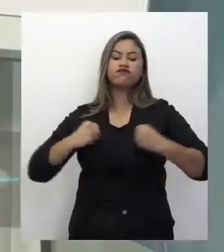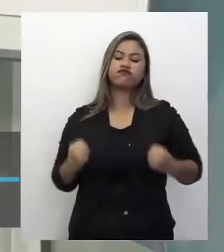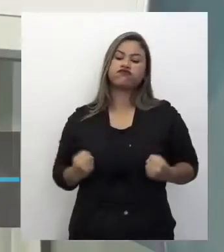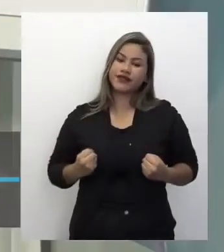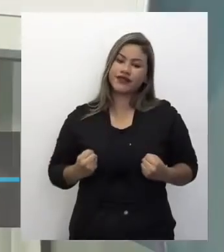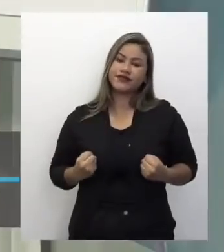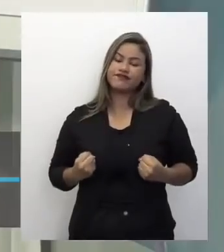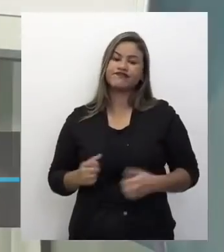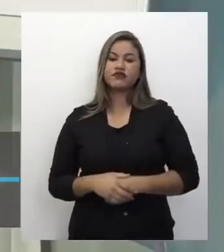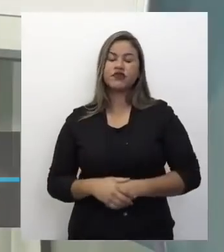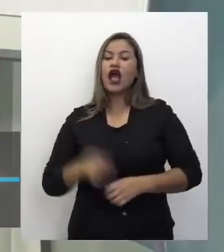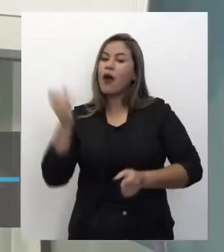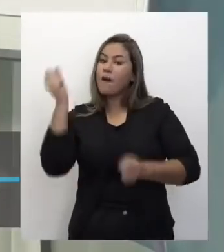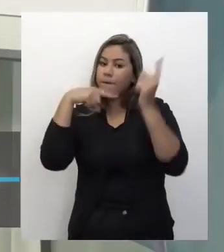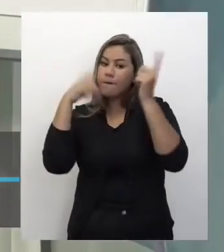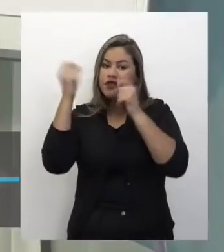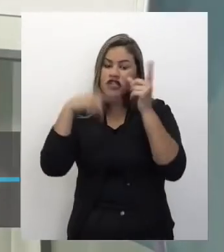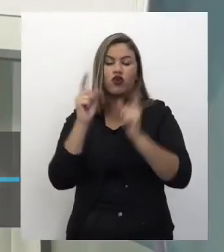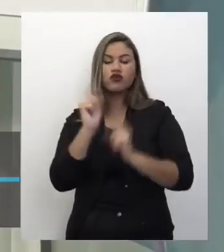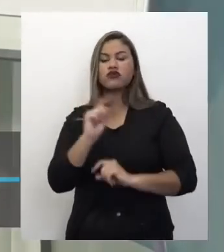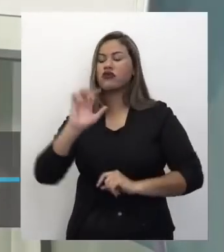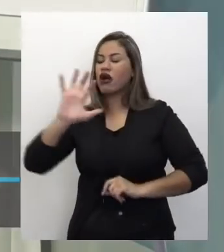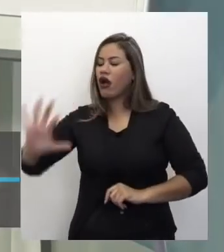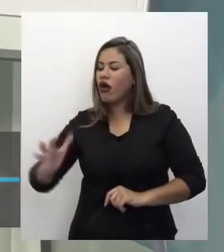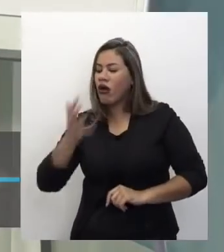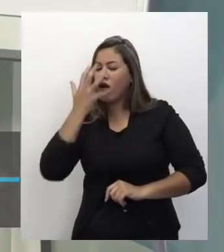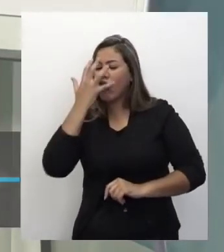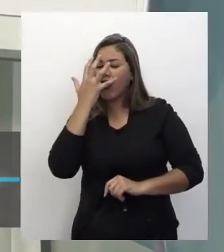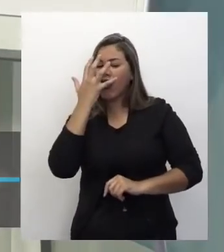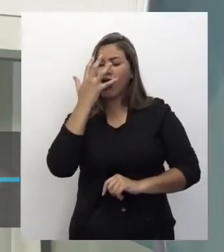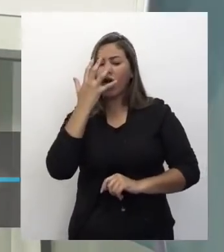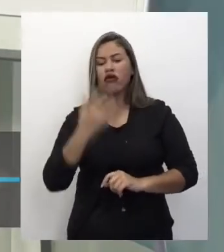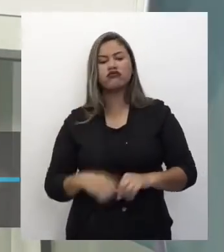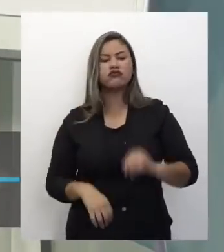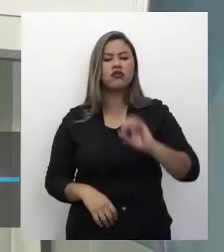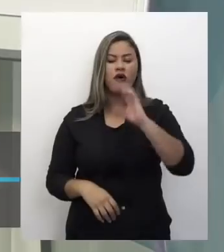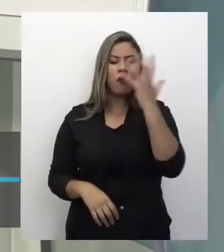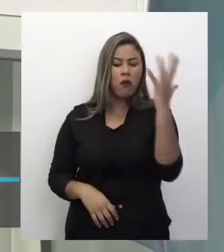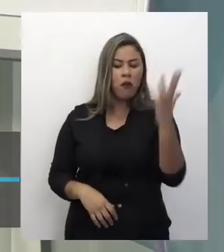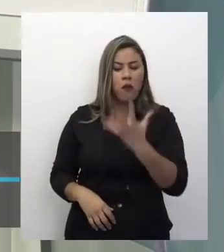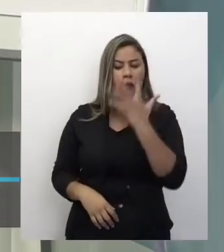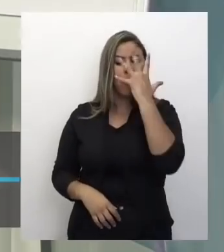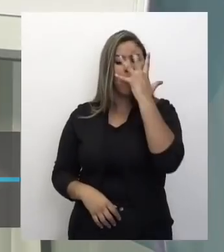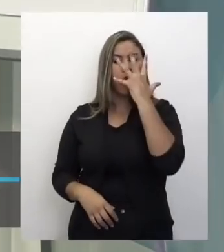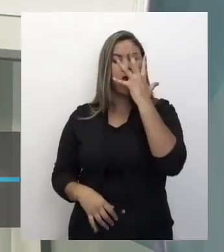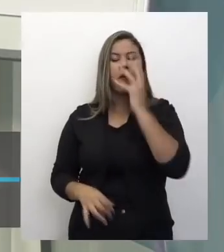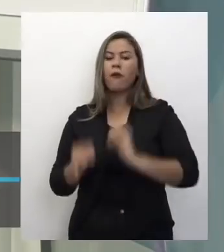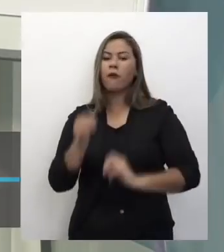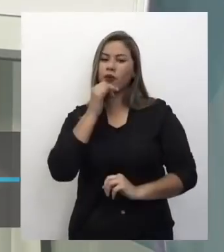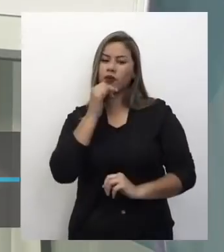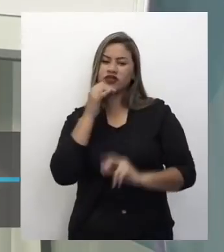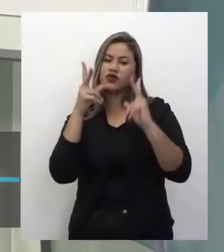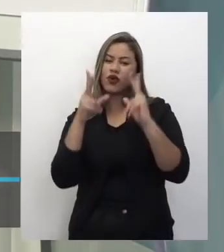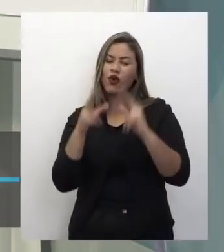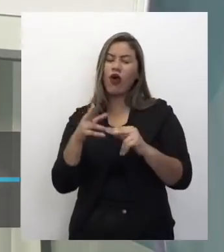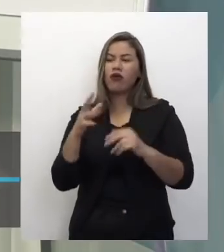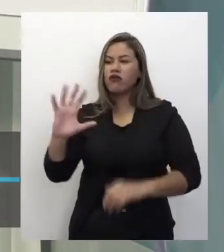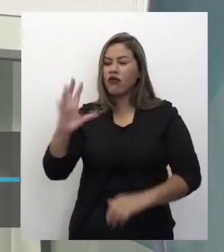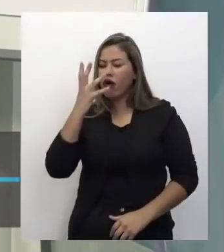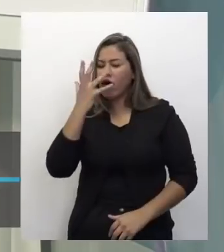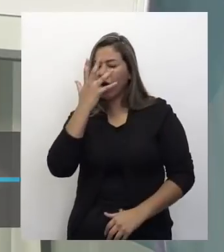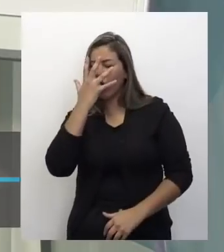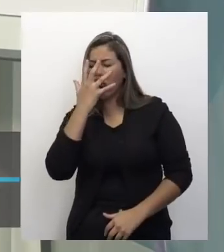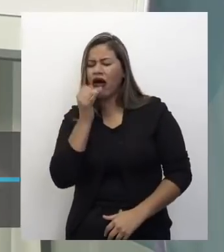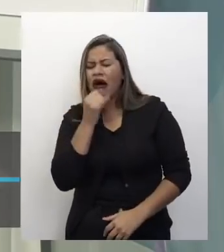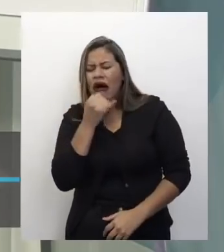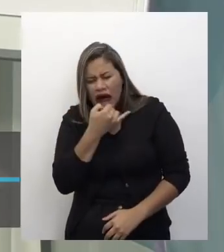expressão do ator, tinha a máscara, que nem o desenho que vocês viram. A máscara que representa alegria, a máscara que representa a tristeza,